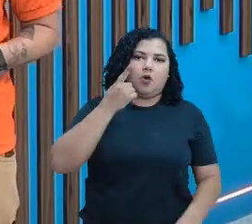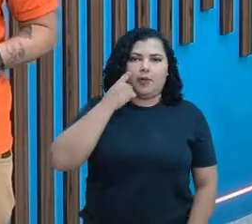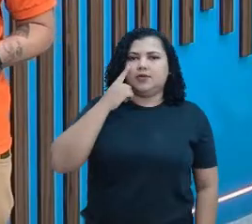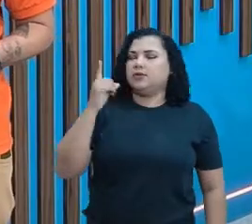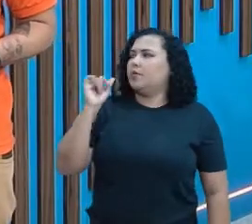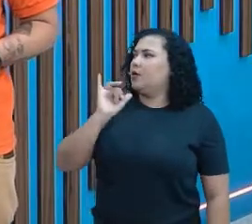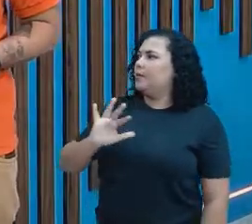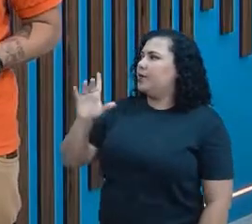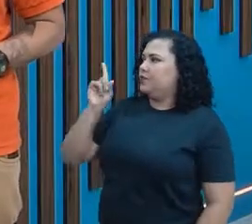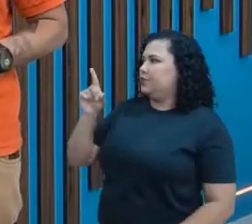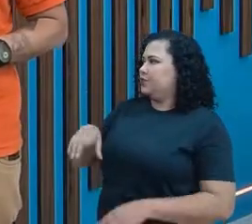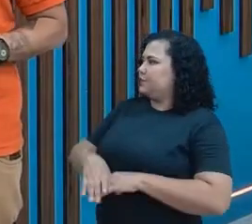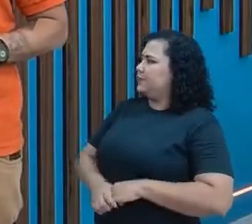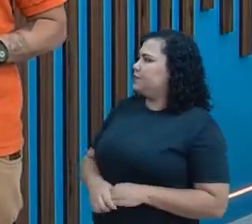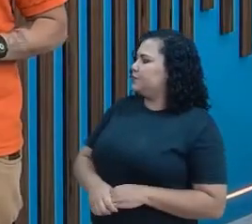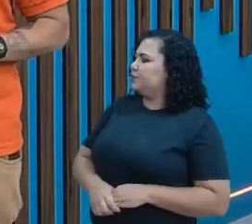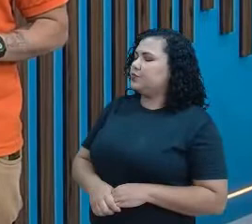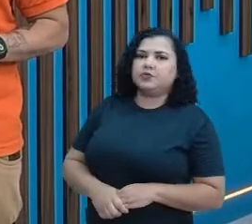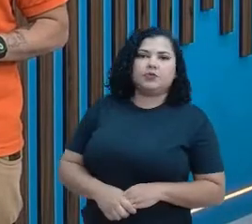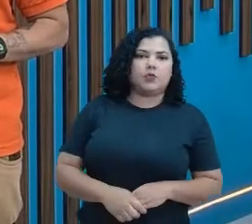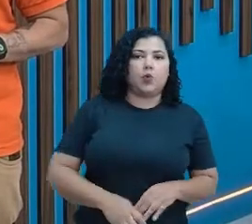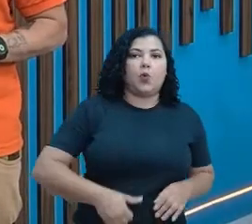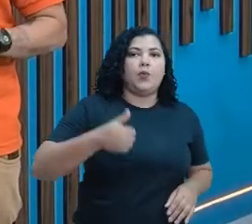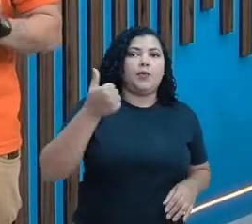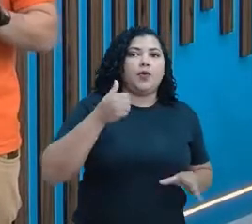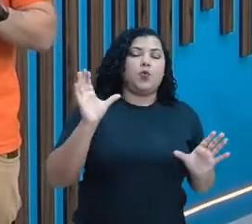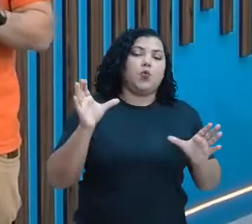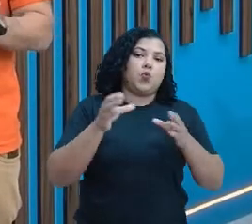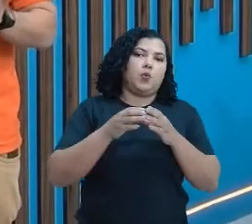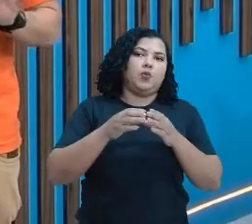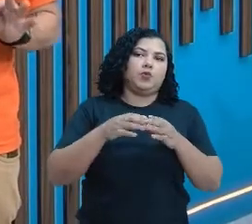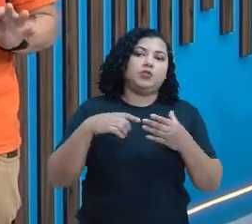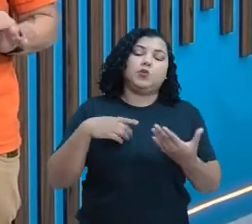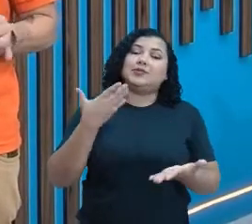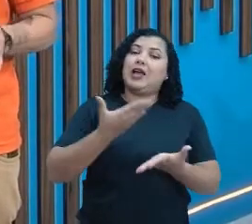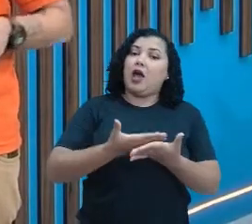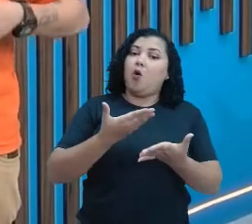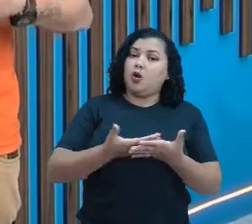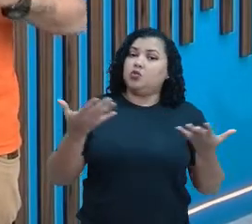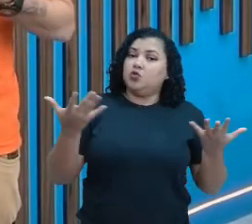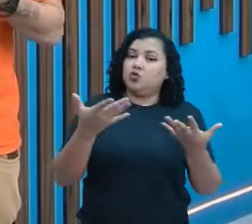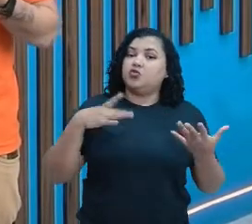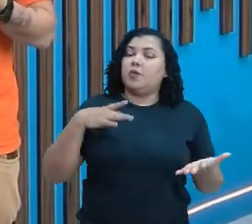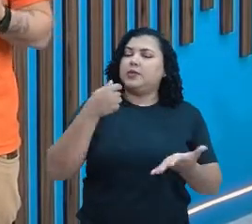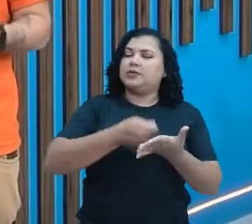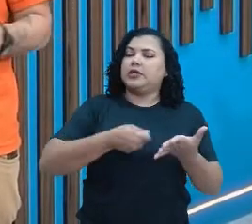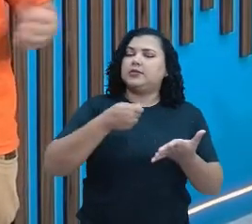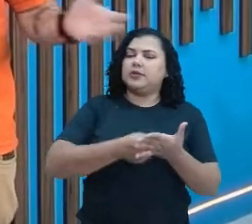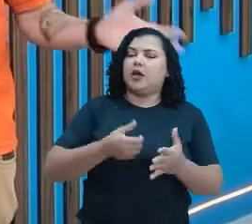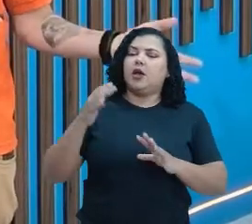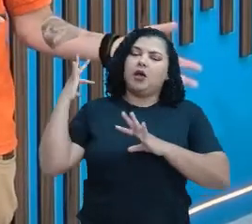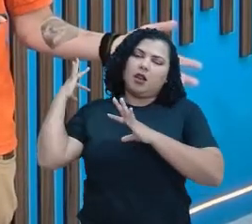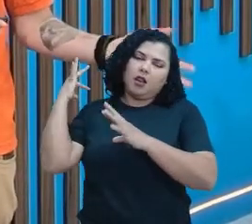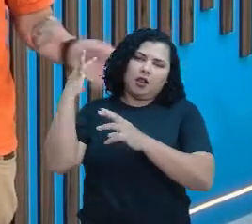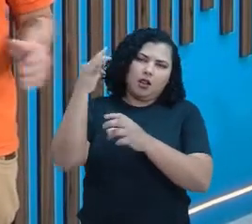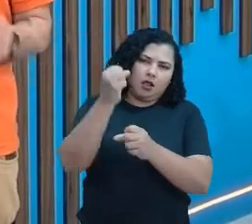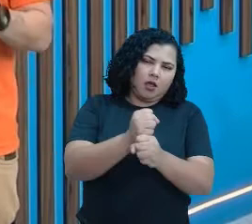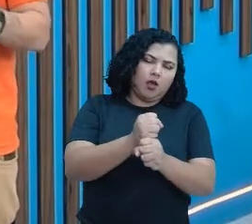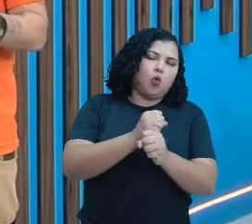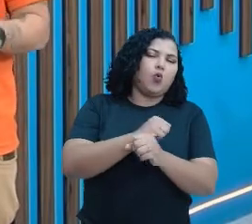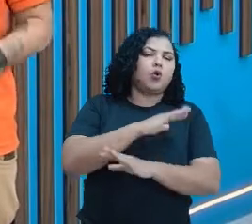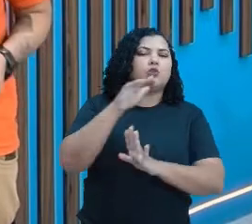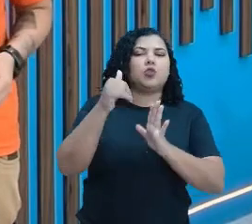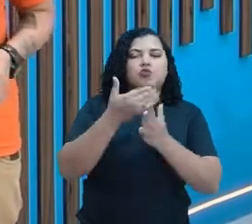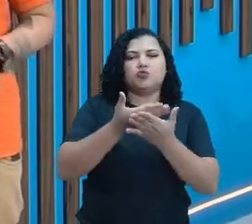essa primeira equipe. Então, o que a gente vai perceber é que da aula de hoje, a gente vai tentar resgatar tudo que a gente fez